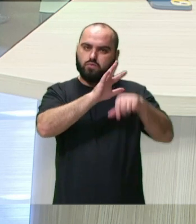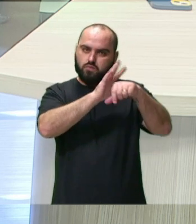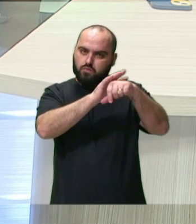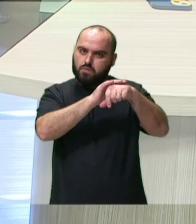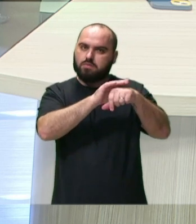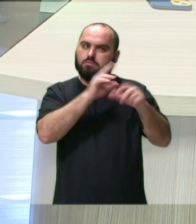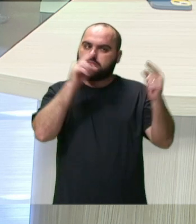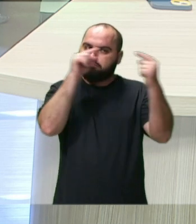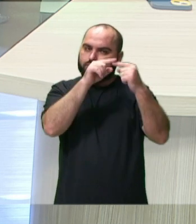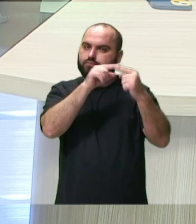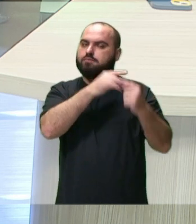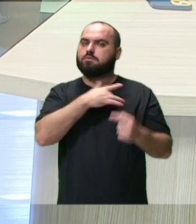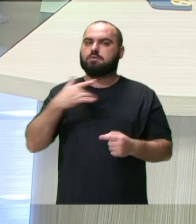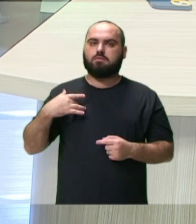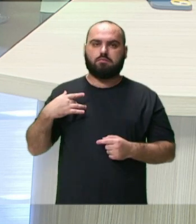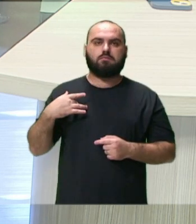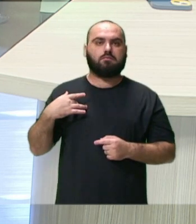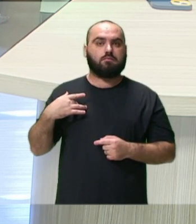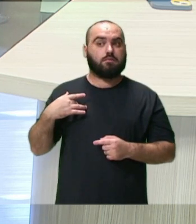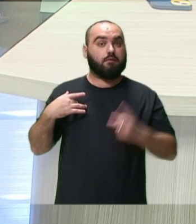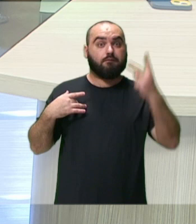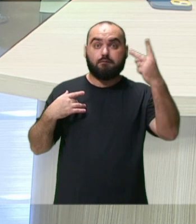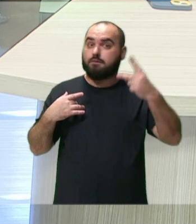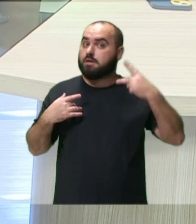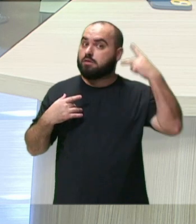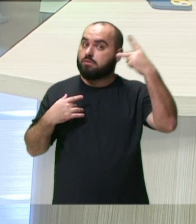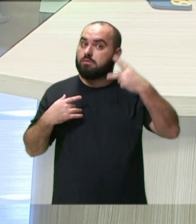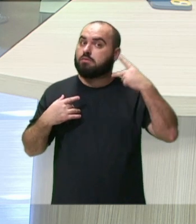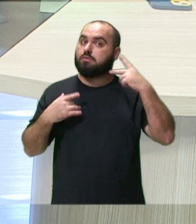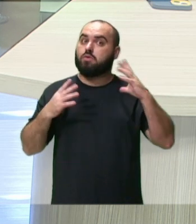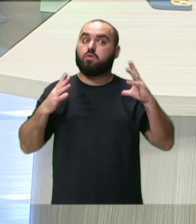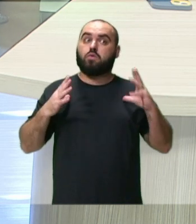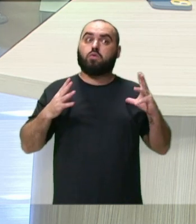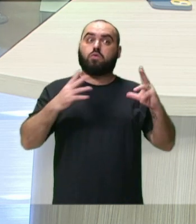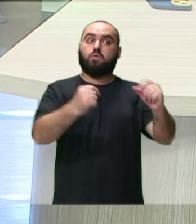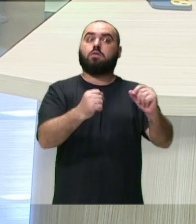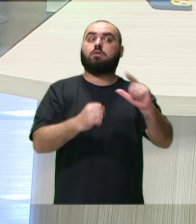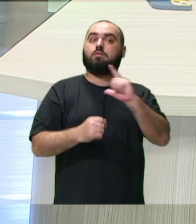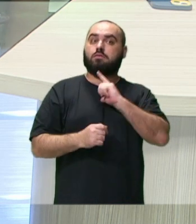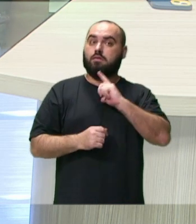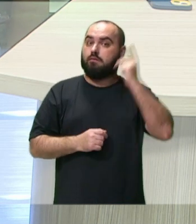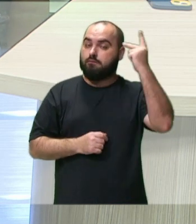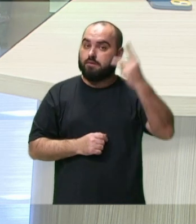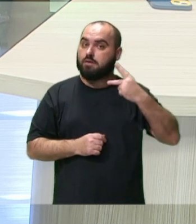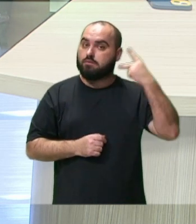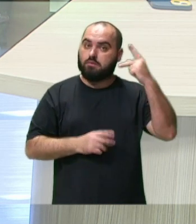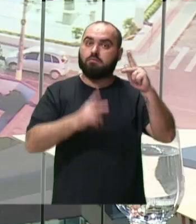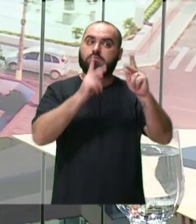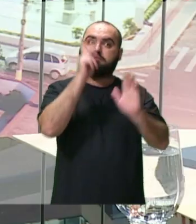envolvemos. Envolvemos também enquanto vereadoras, né? Todas elas têm, todas nós vereadoras temos